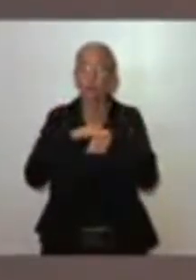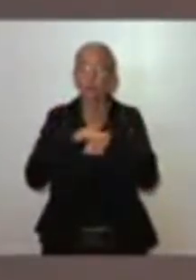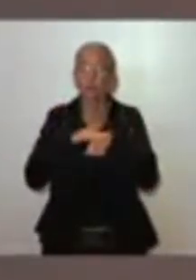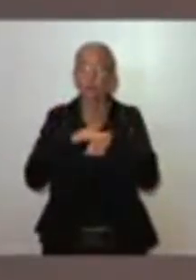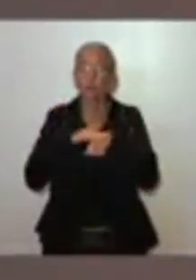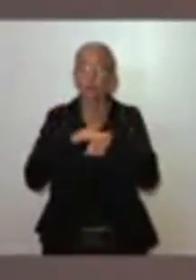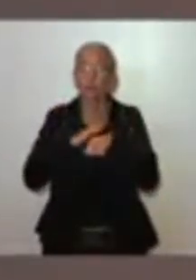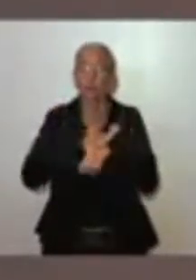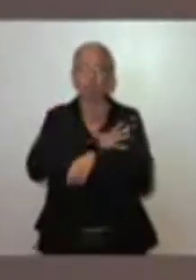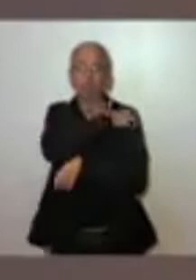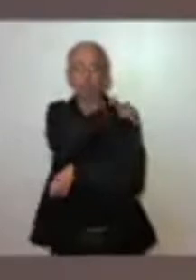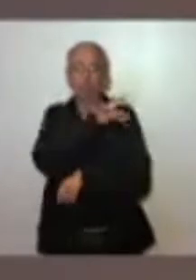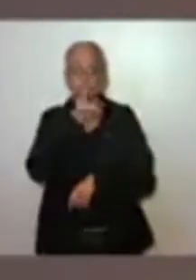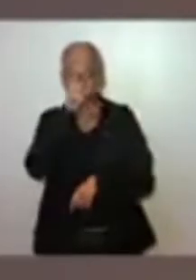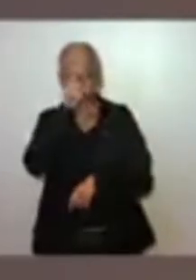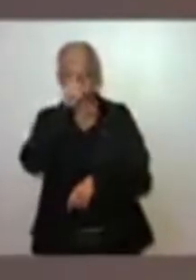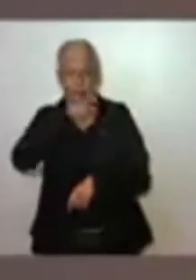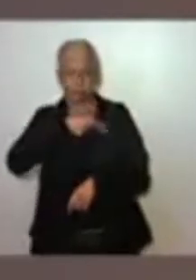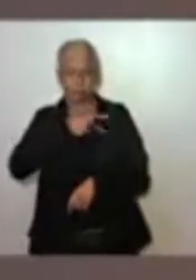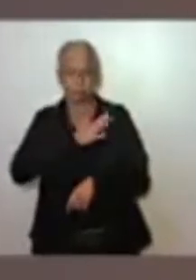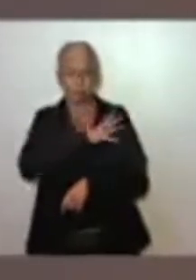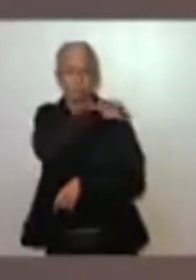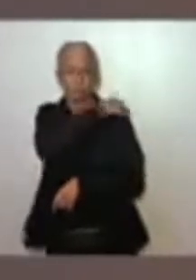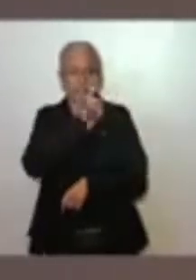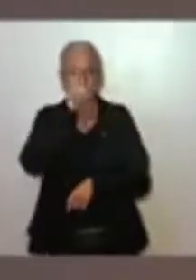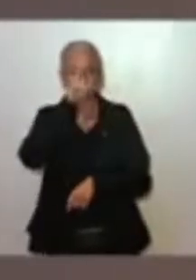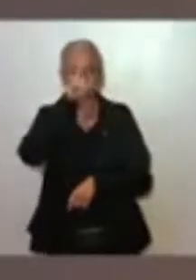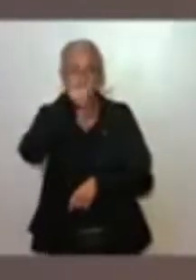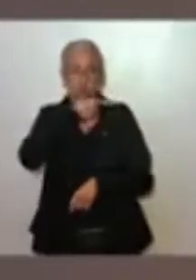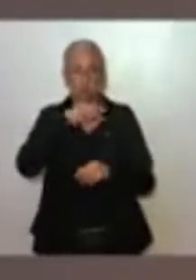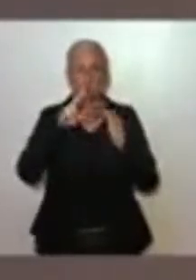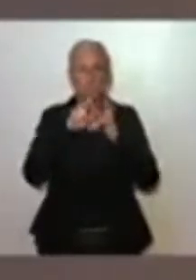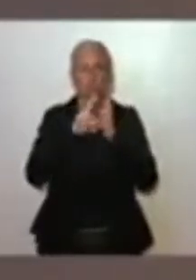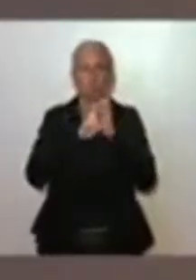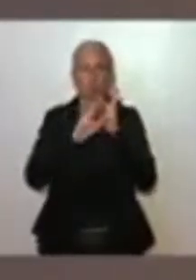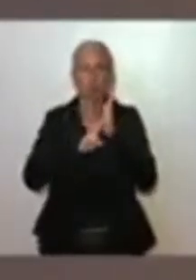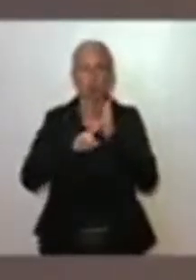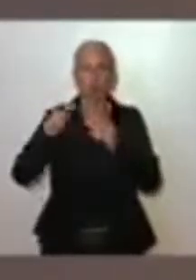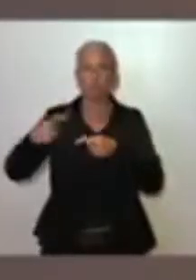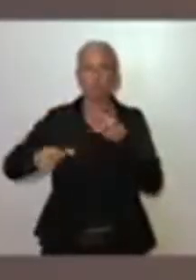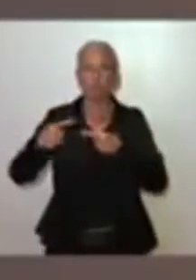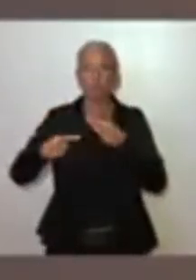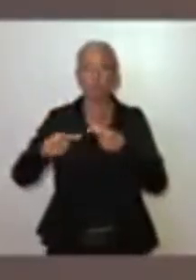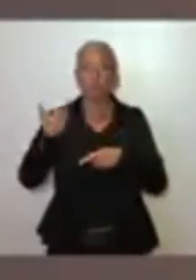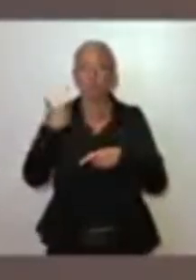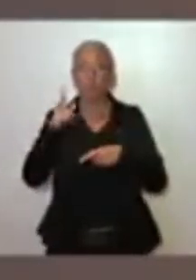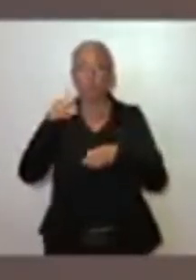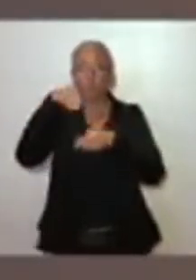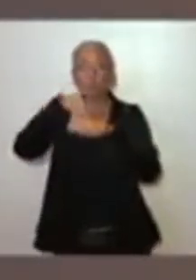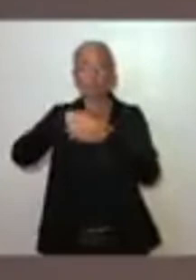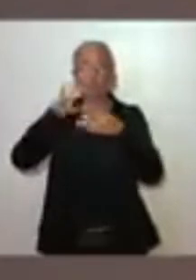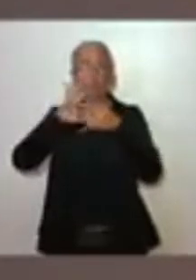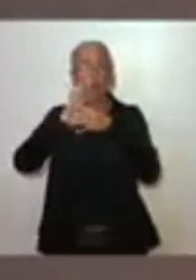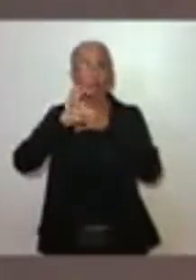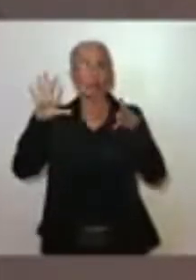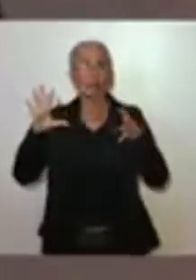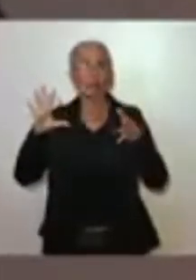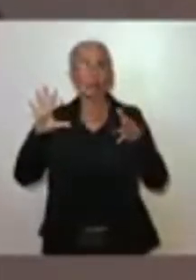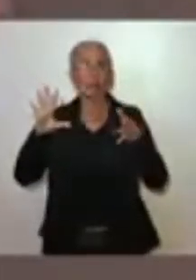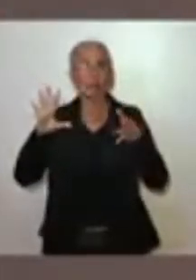ditadura ditadura é um regime político em que não há eleições livres e limpas